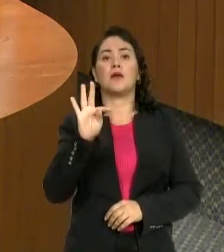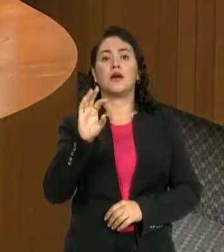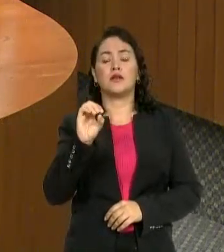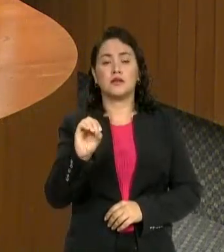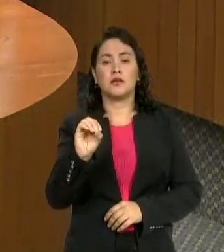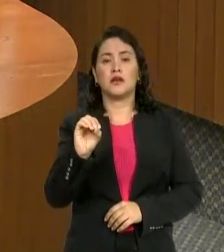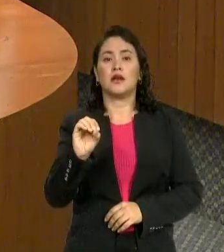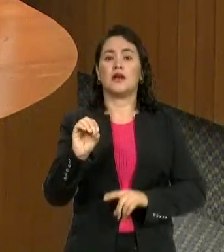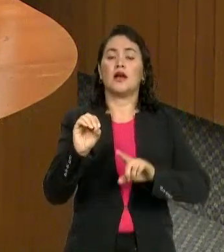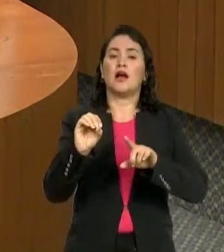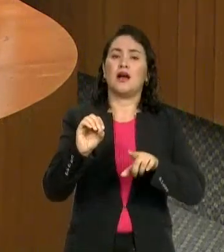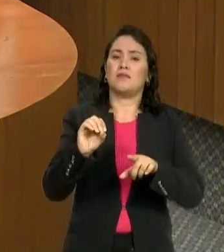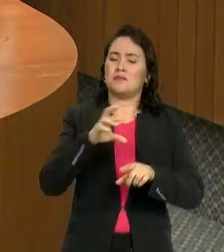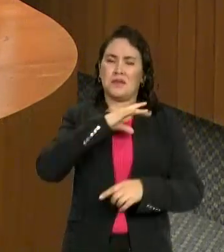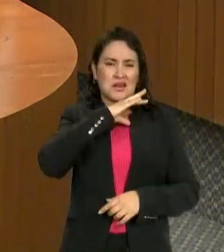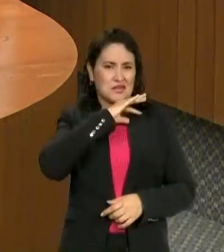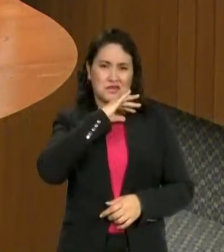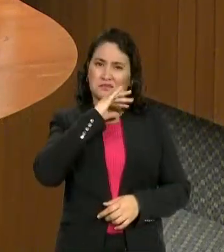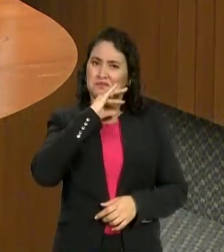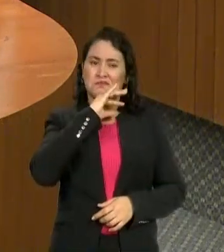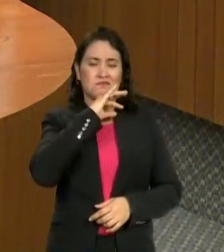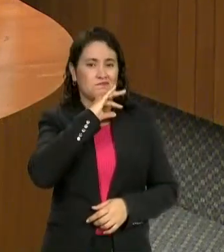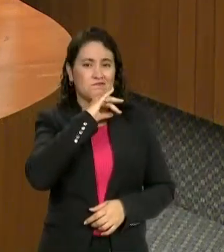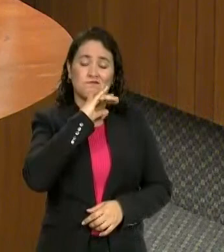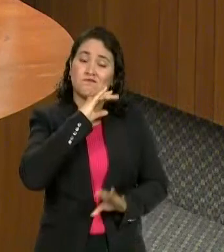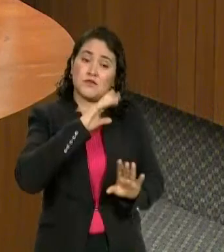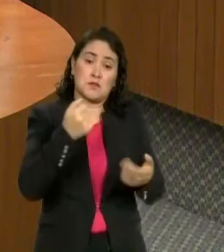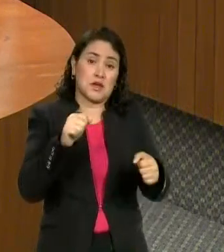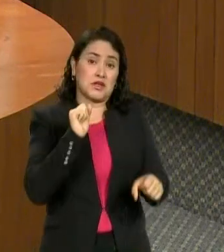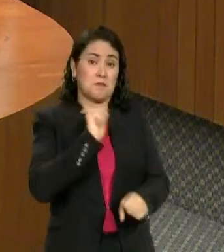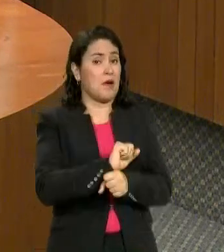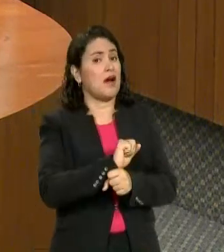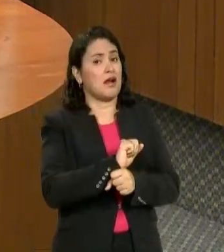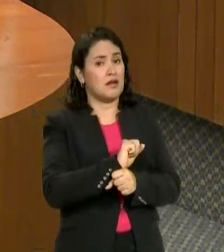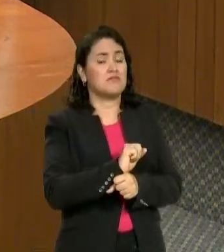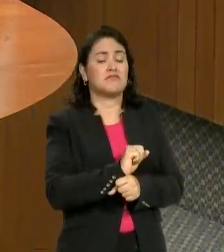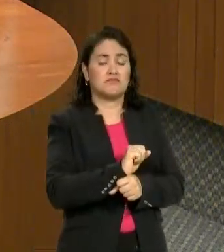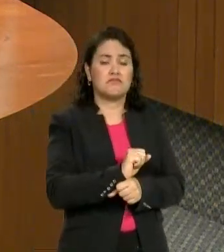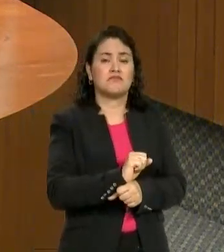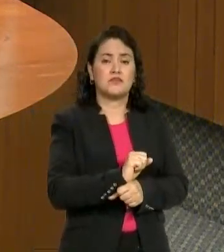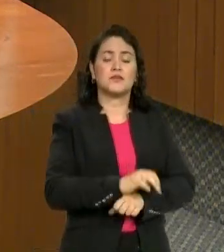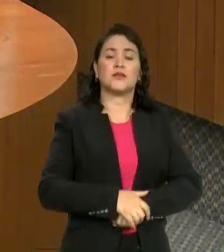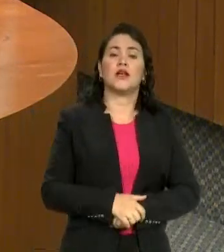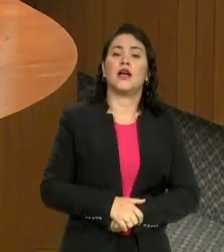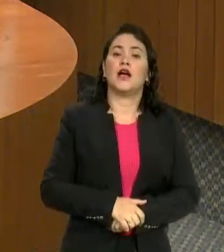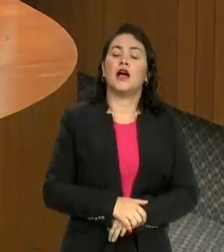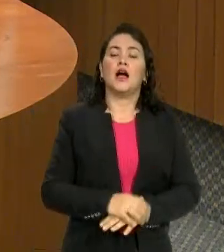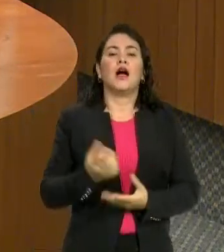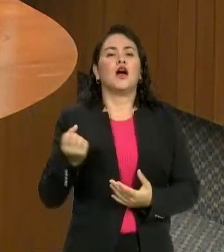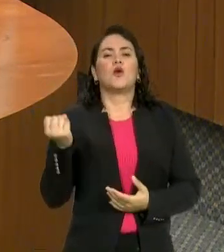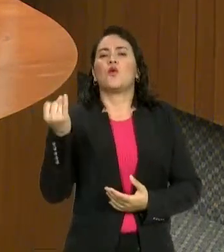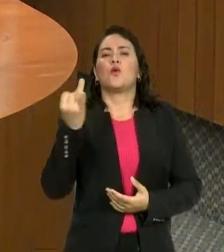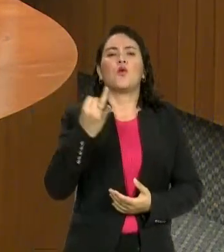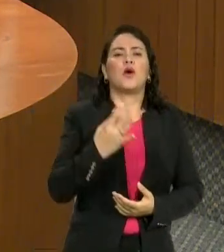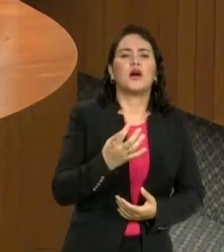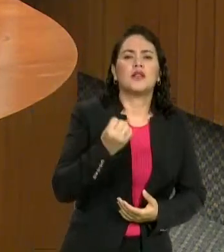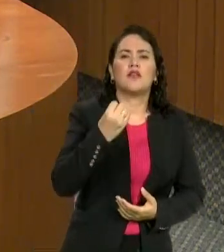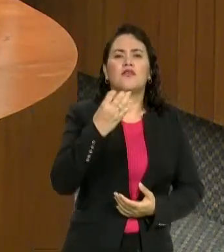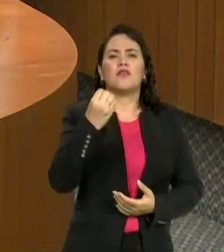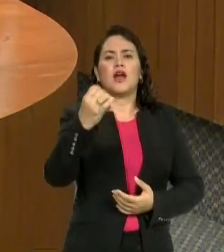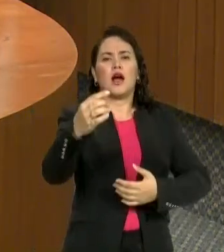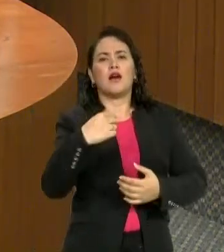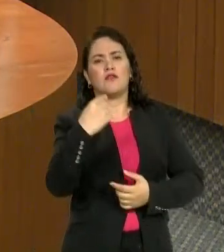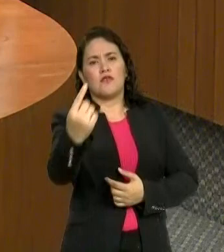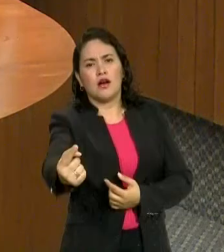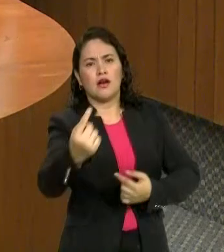de viagens, isso aí foi muito positivo, reduziu a espera, teve um aumento de